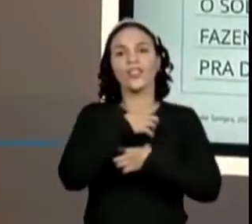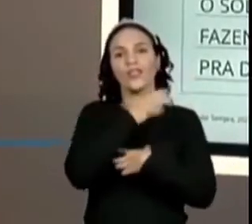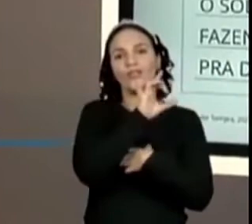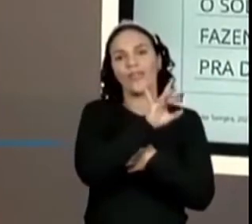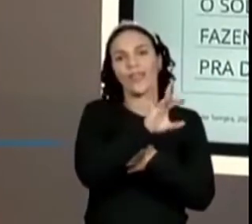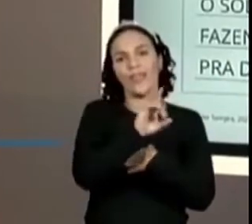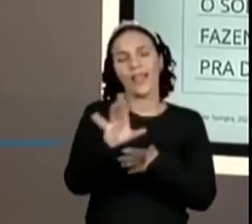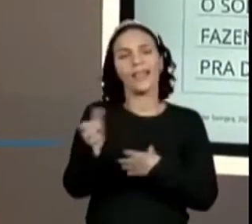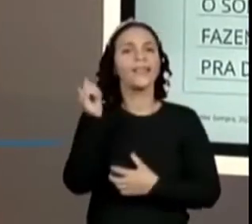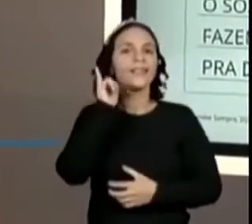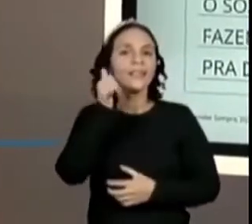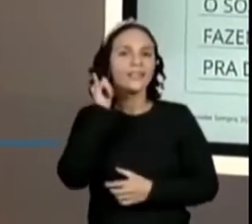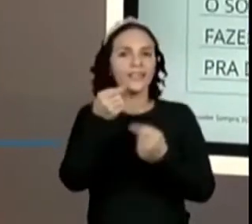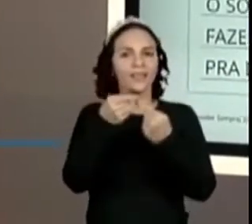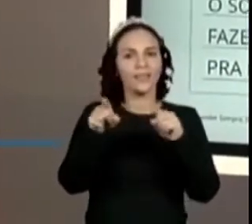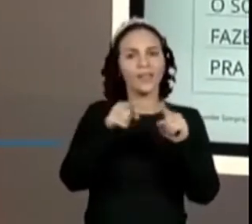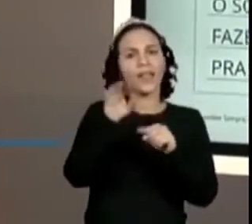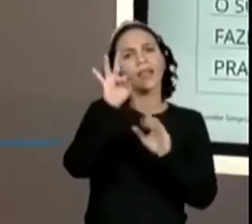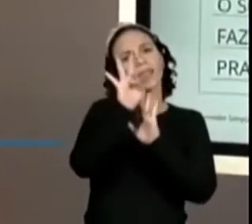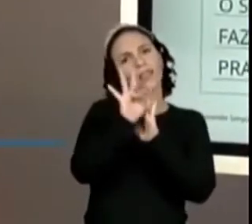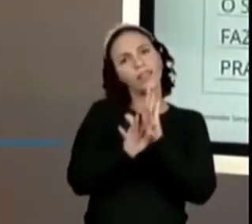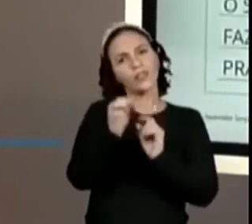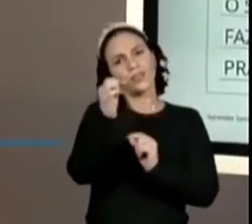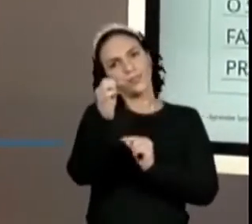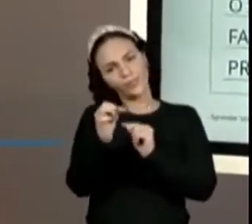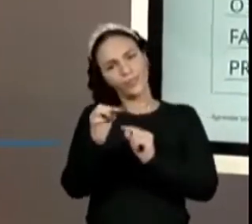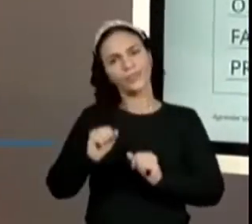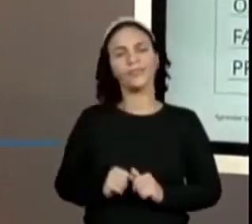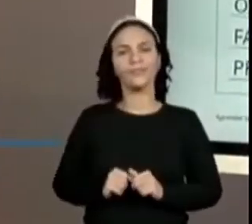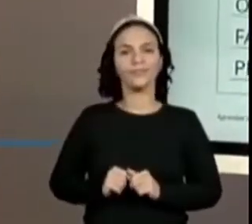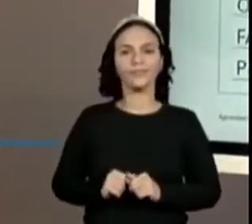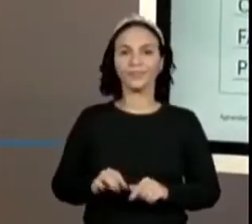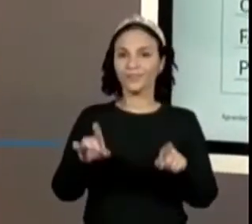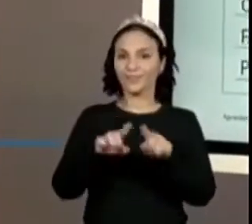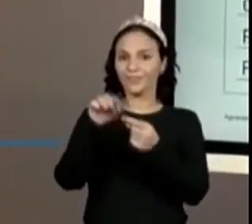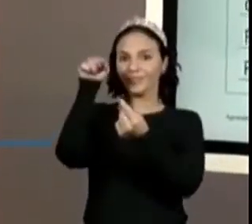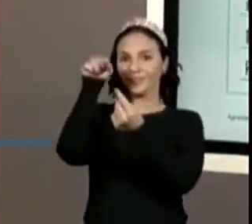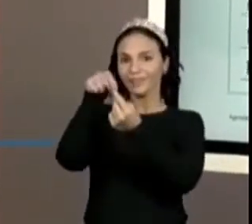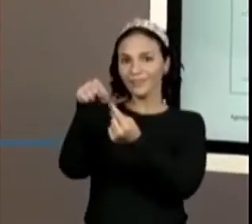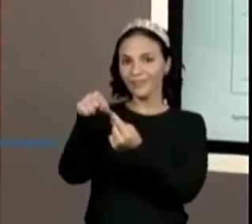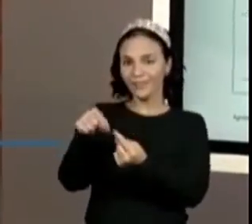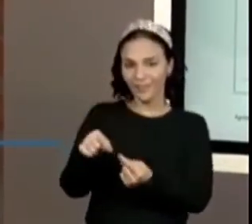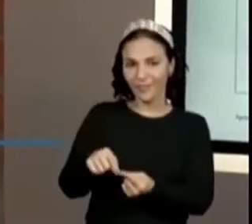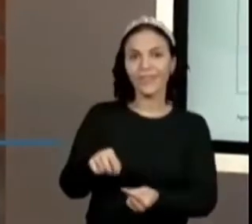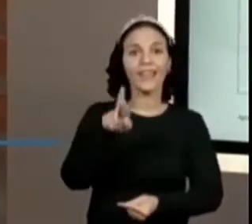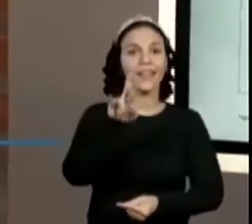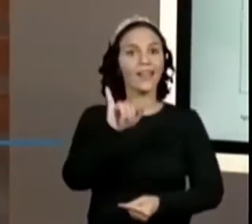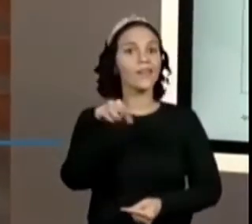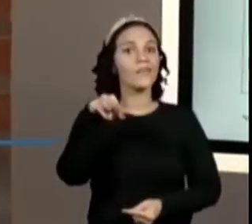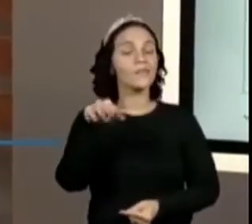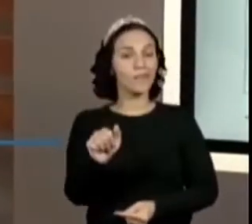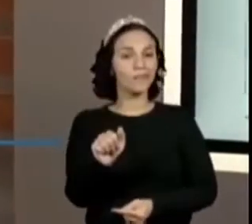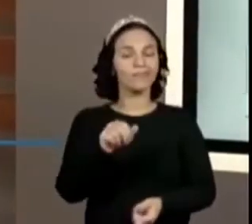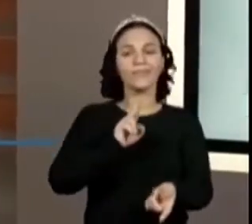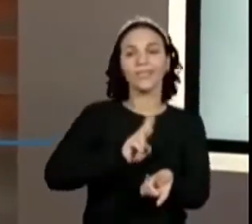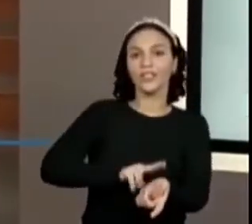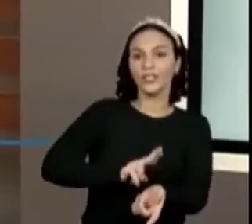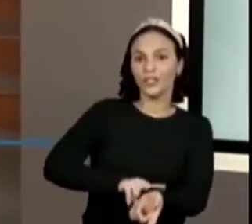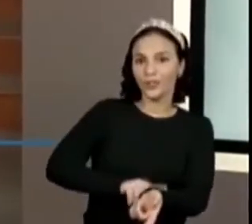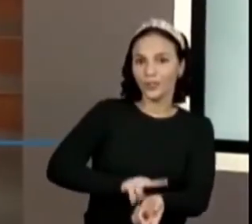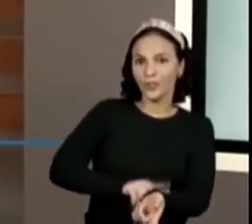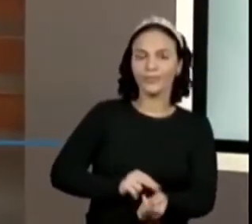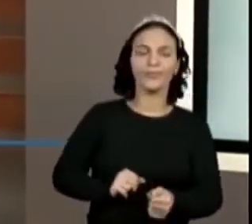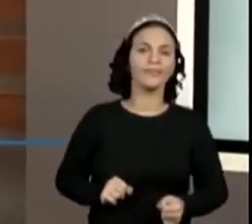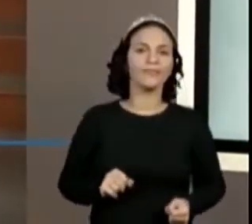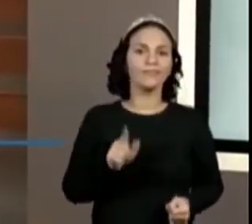parlenda, que é pequeno texto, característica da rima, palavrinhas que vão trazer um ritmo, né? Você